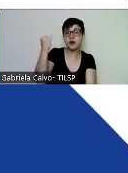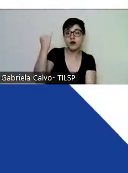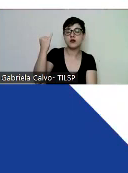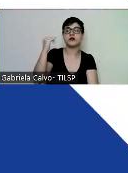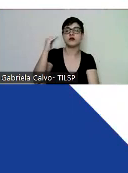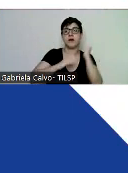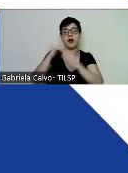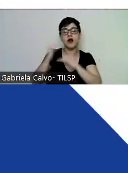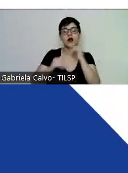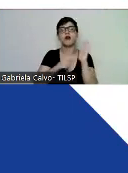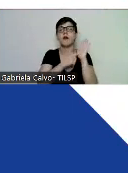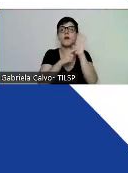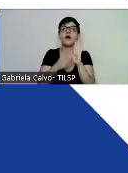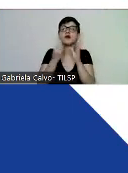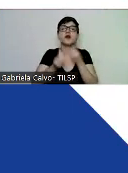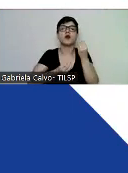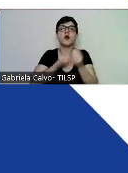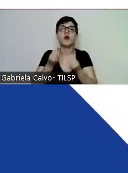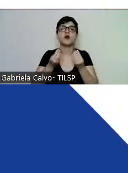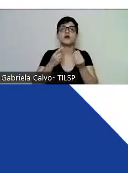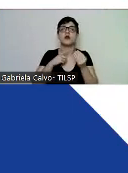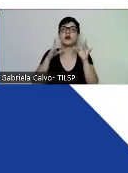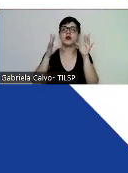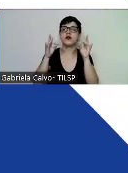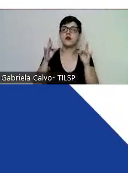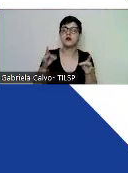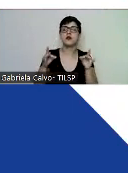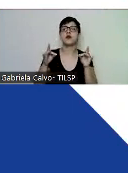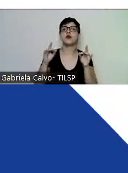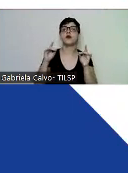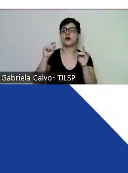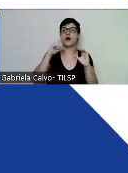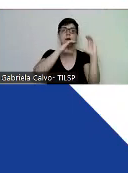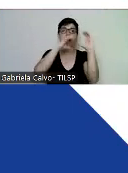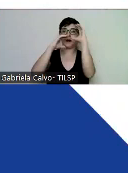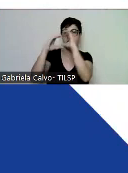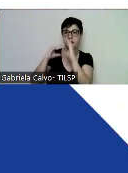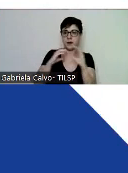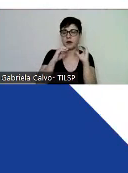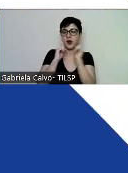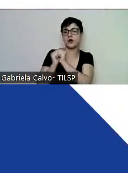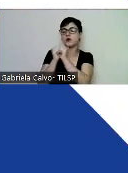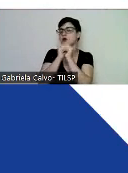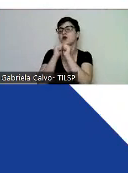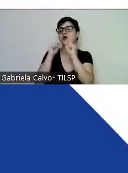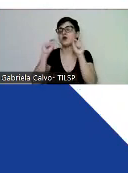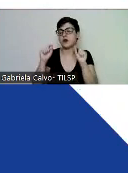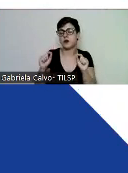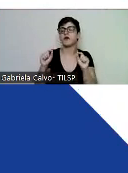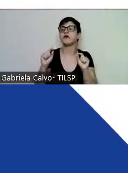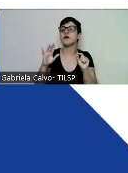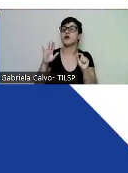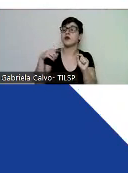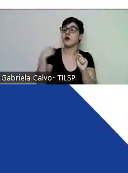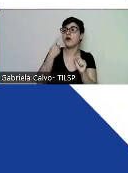questões veicularam a definição Nas suas nas suas comunicações com os seus com seu público né então a gente viu isso como